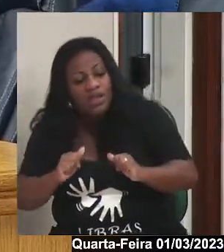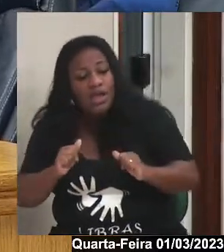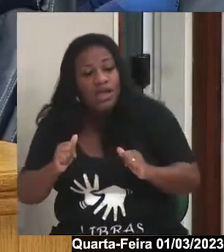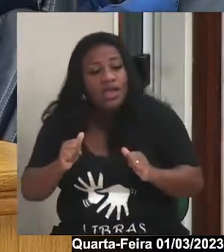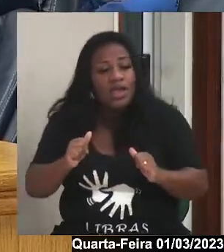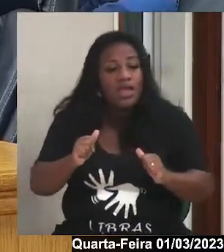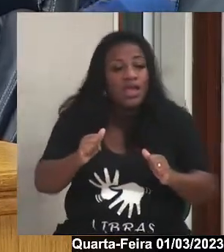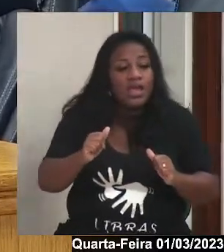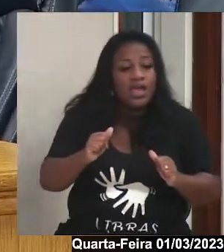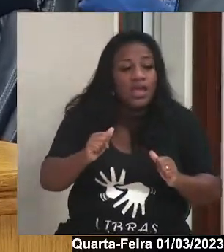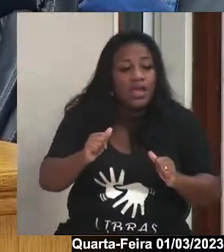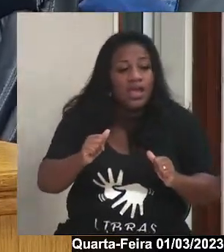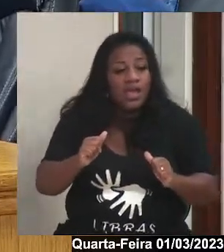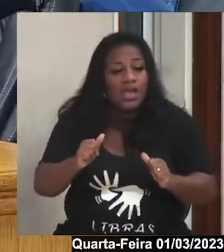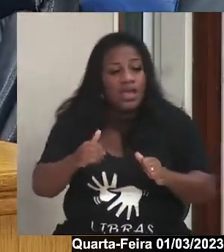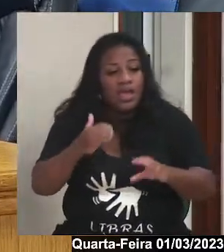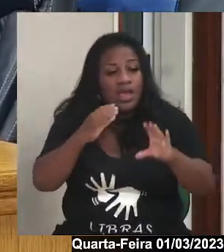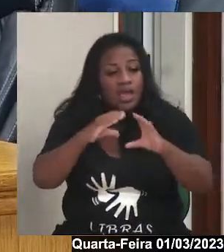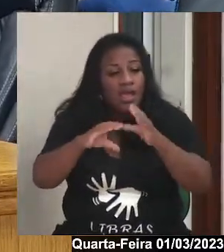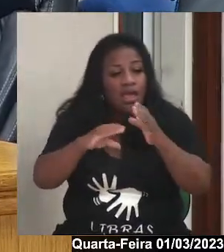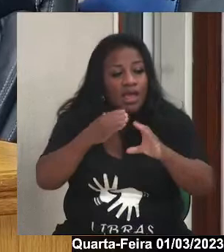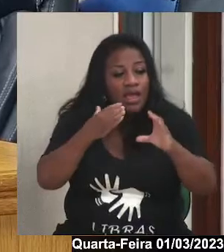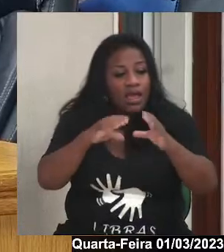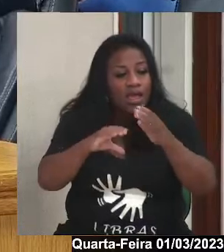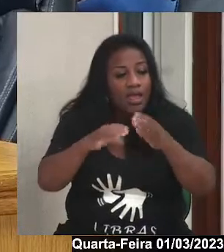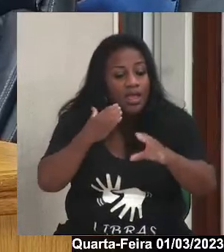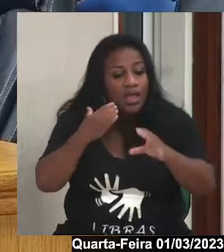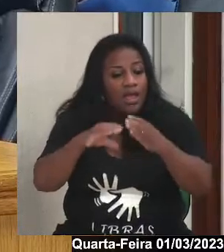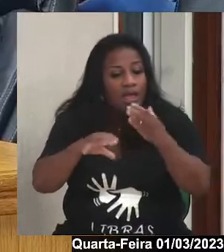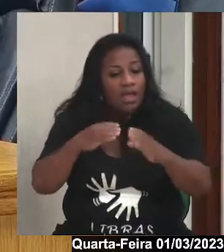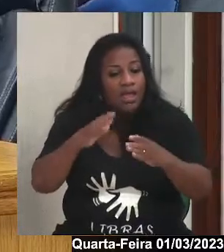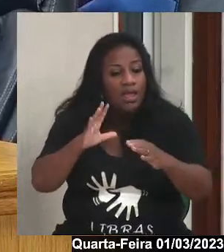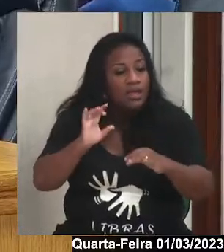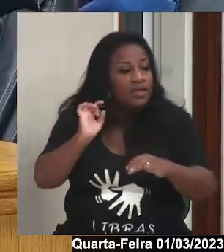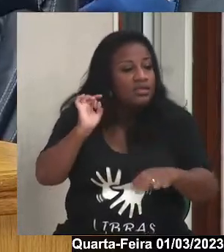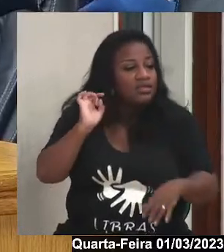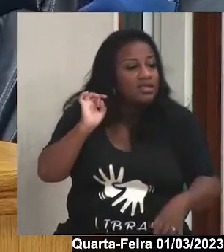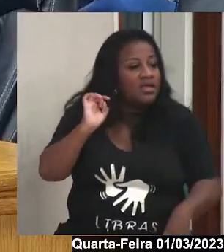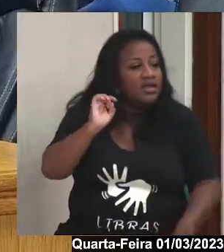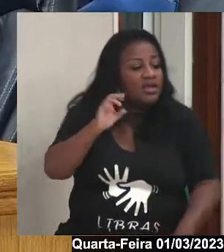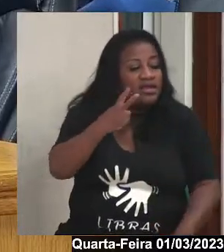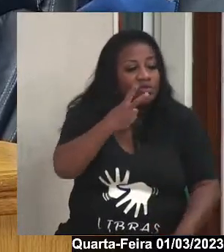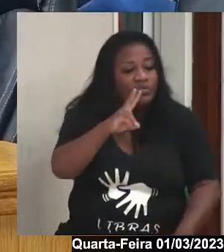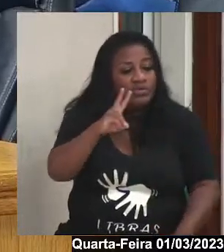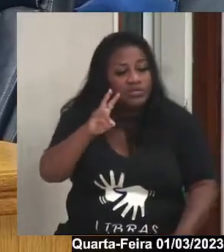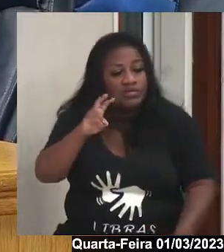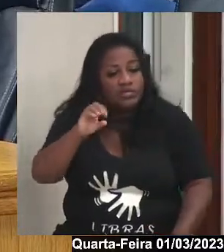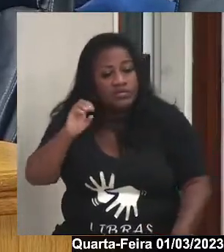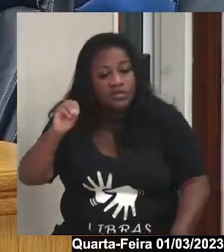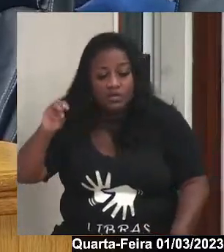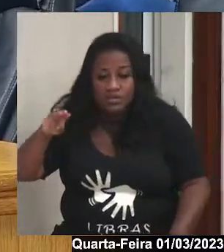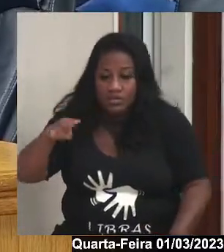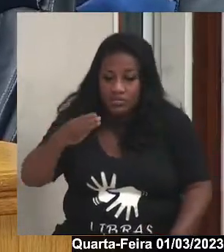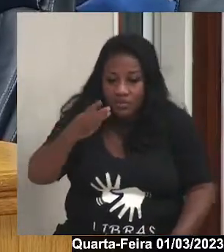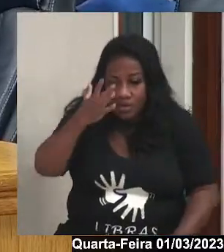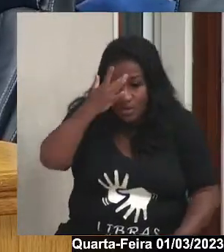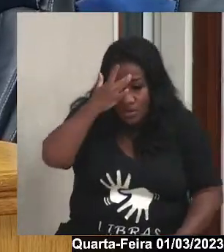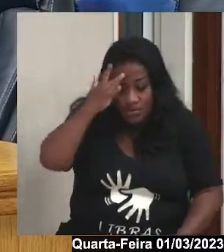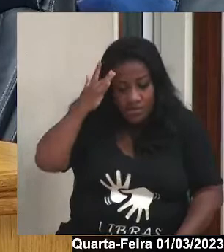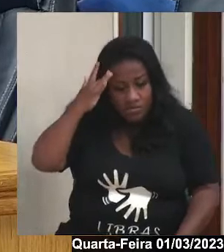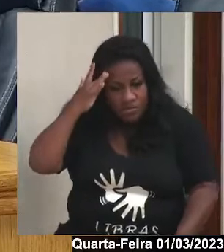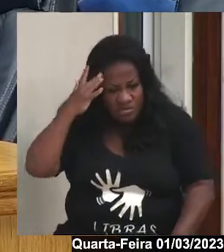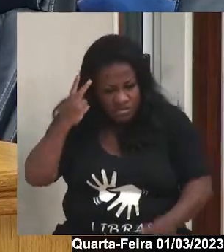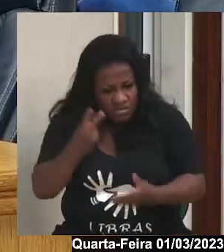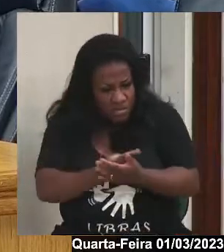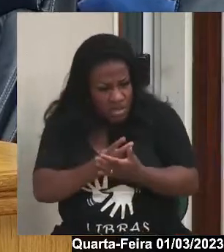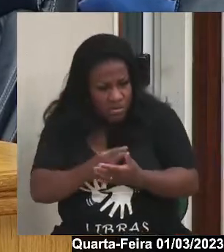cantei. Sabe por quê? Porque eu sou ser humano igual todos. Será que aqueles 200 mil pessoas que passaram lá estavam errados? Então, assim, pode